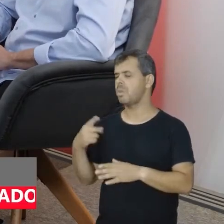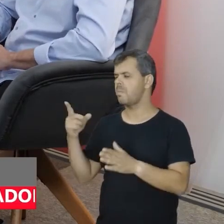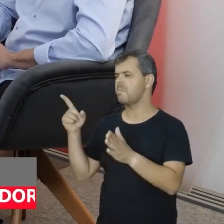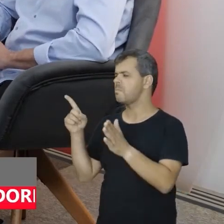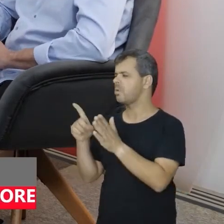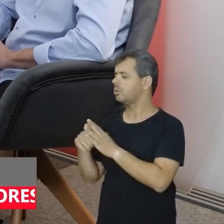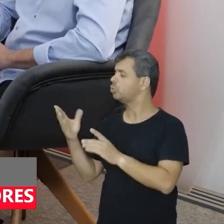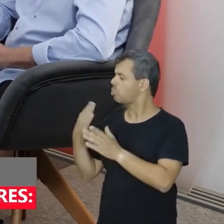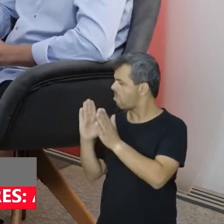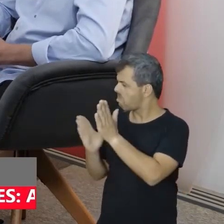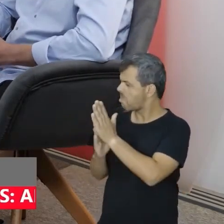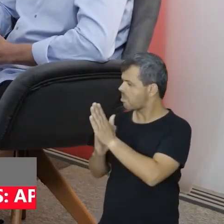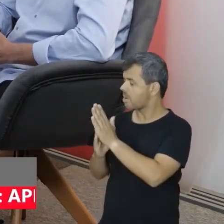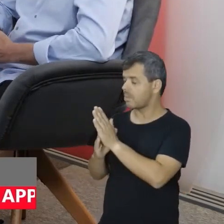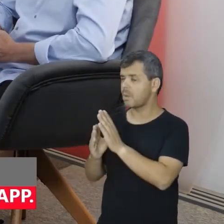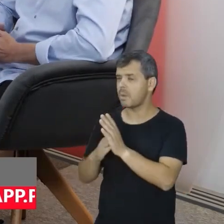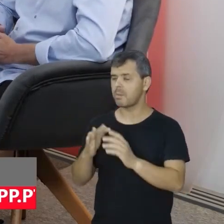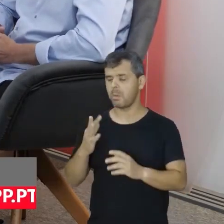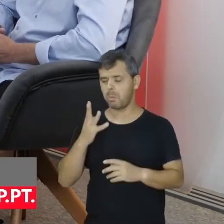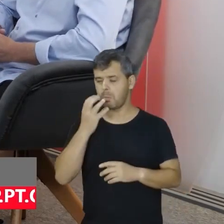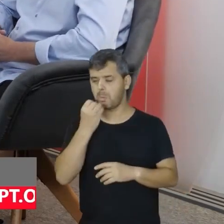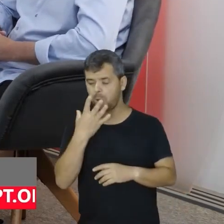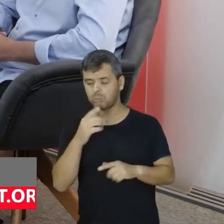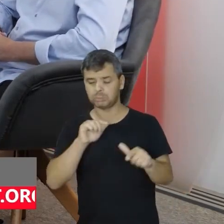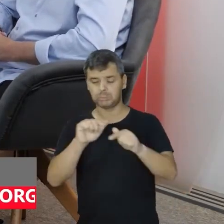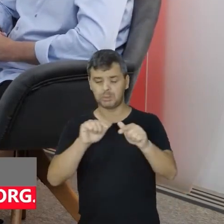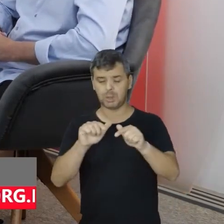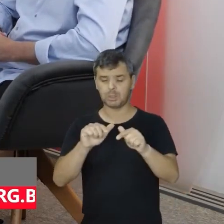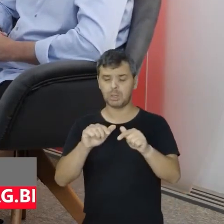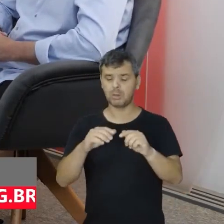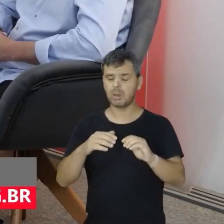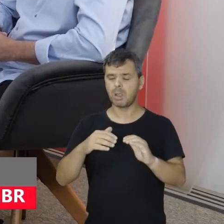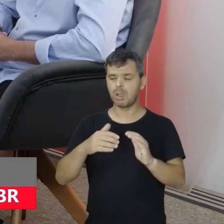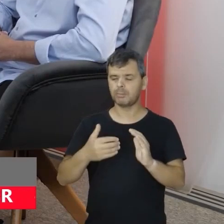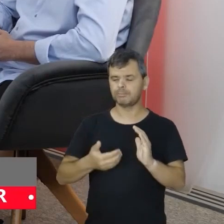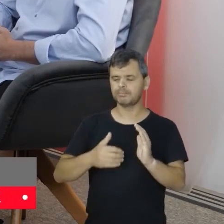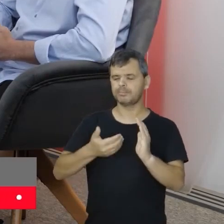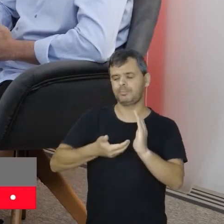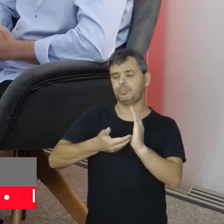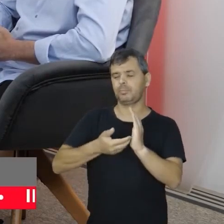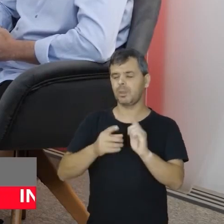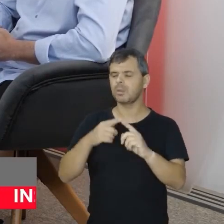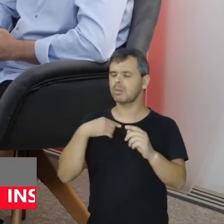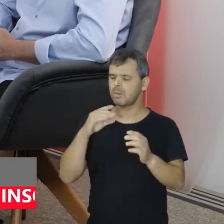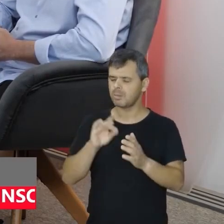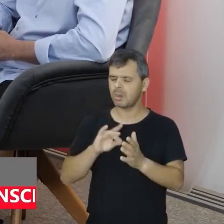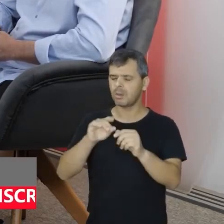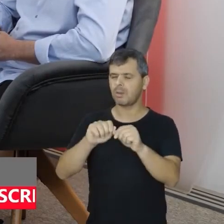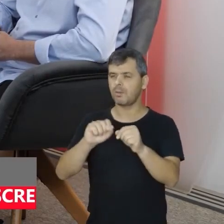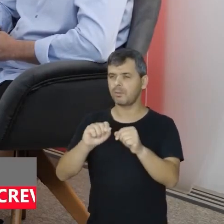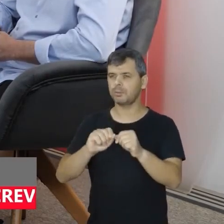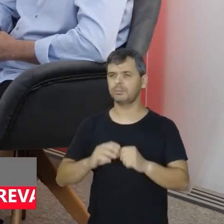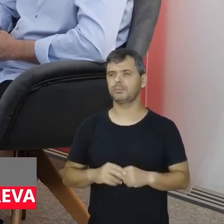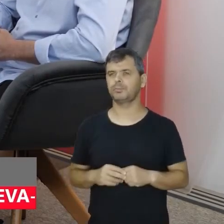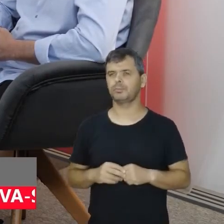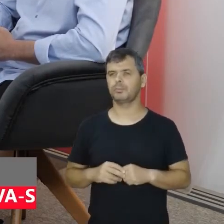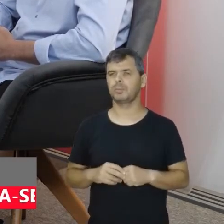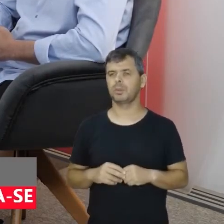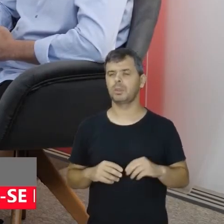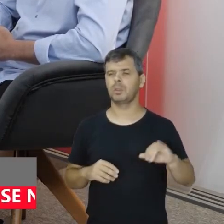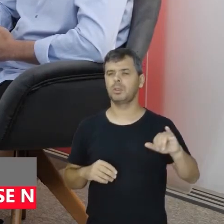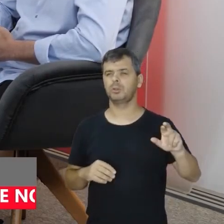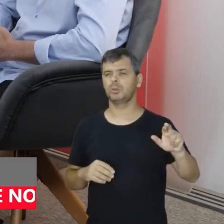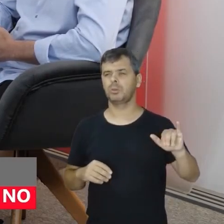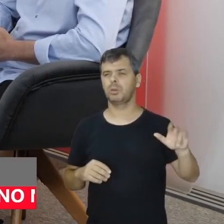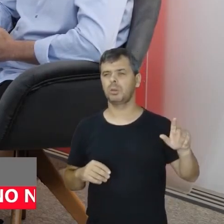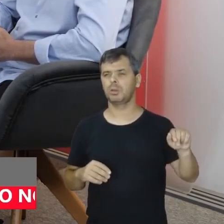perguntas, somente parabenizar pelo belo trabalho que vem fazendo na Câmara, um grande deputado e sempre coeso em atitudes e falas. Joana Dark, do Espírito